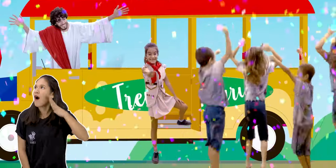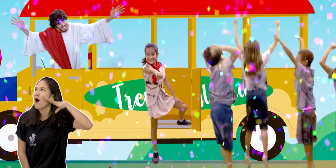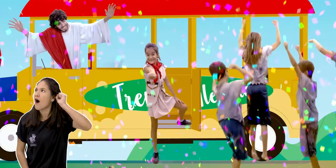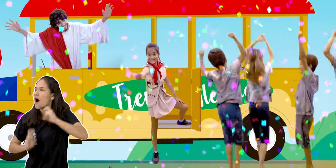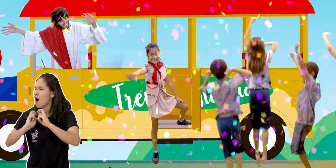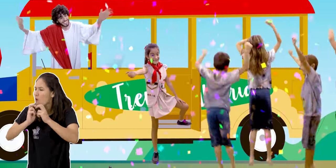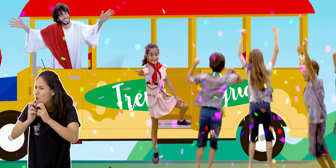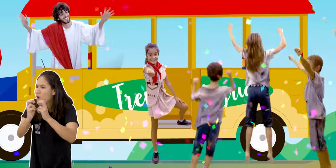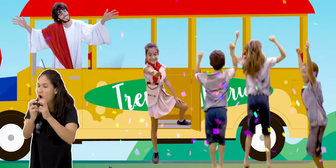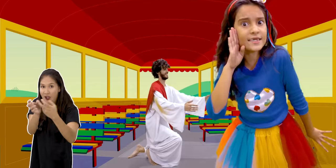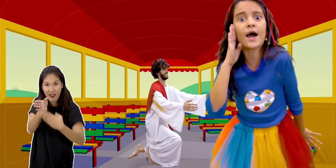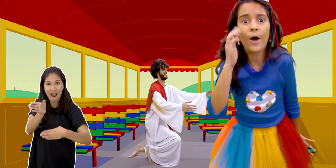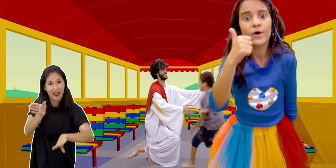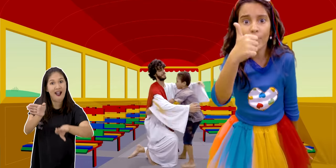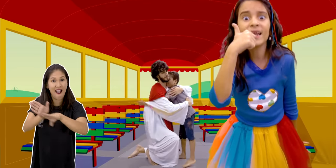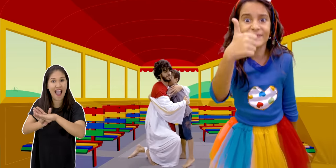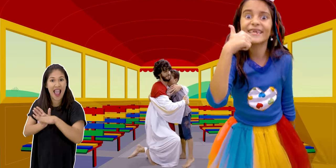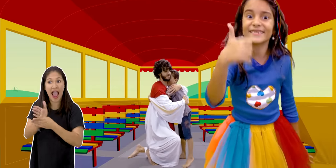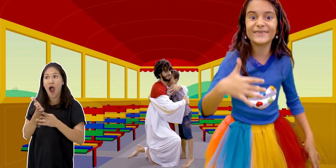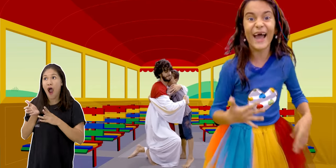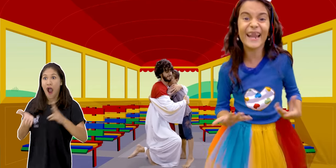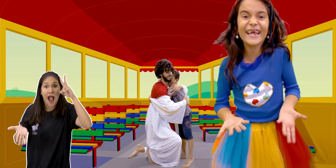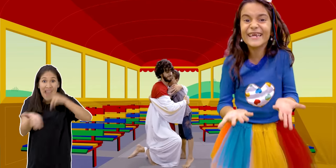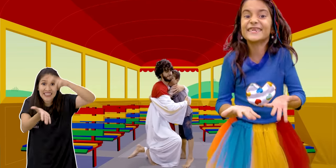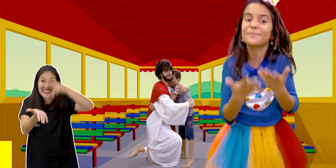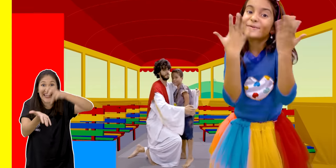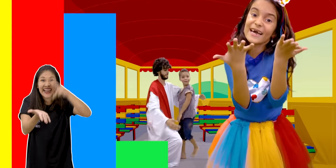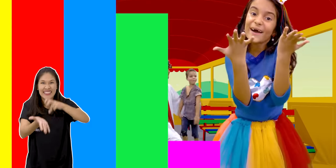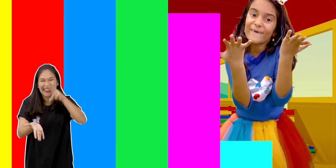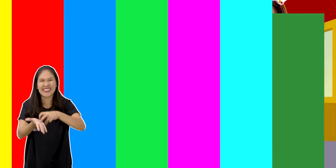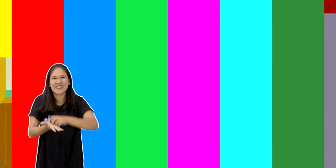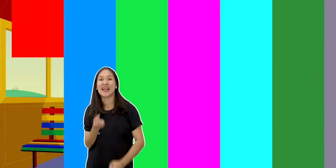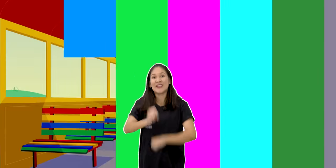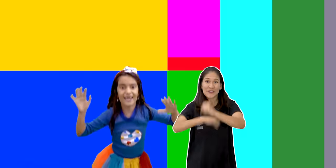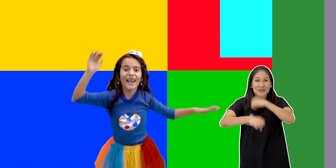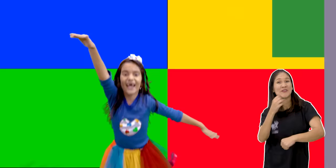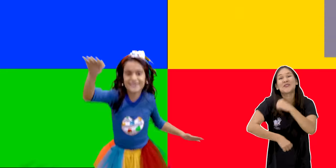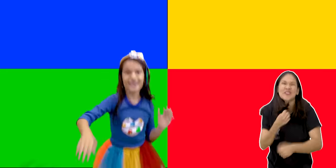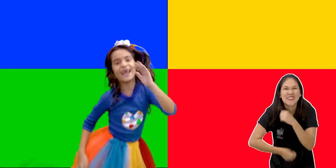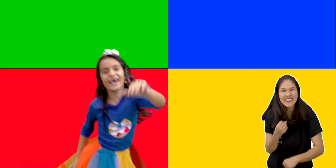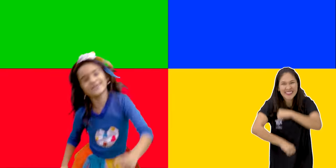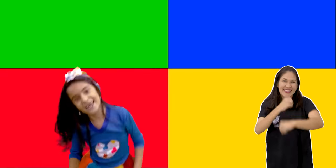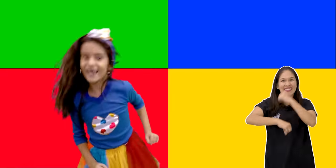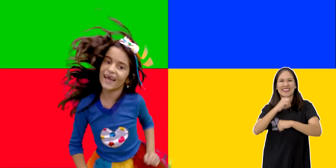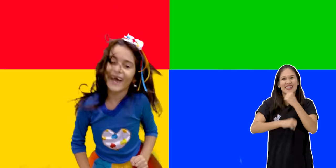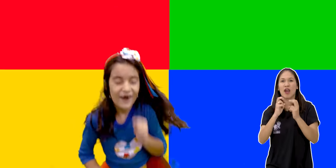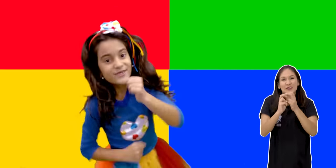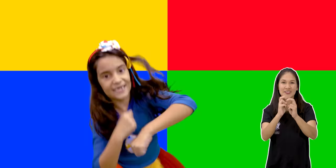levar. Já ouço o trem chegando na estação. Com ele vem trazendo alegria de montão. Trelele, trelele.